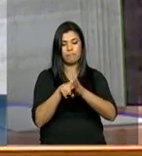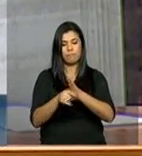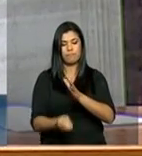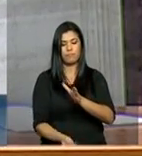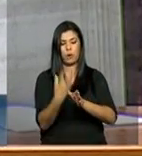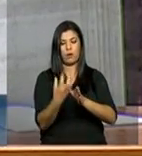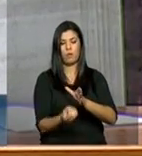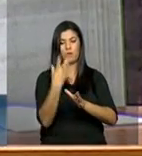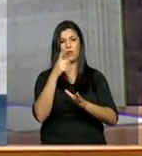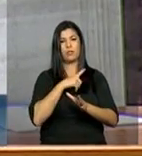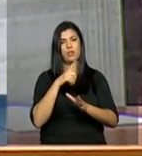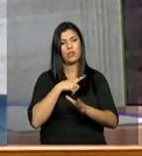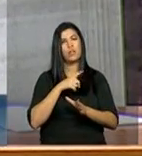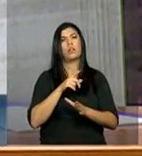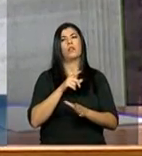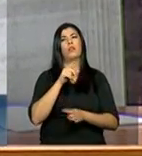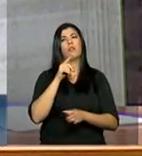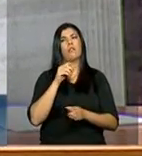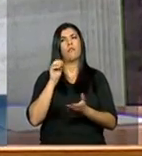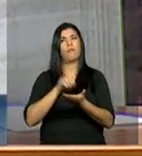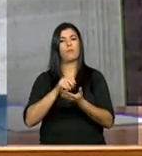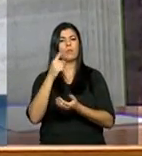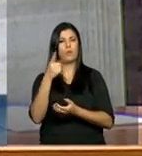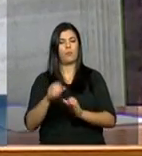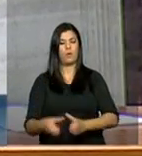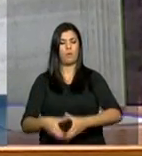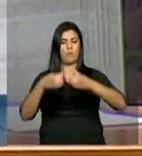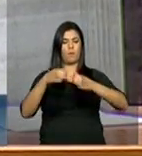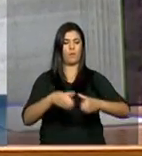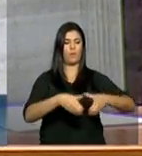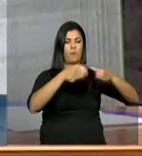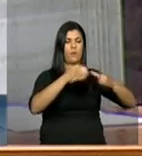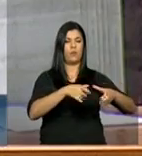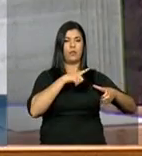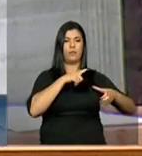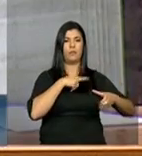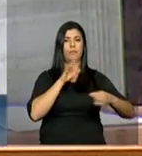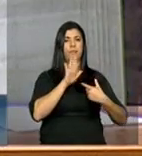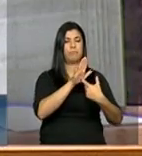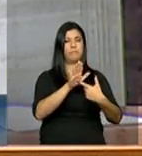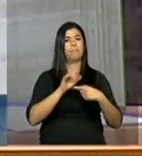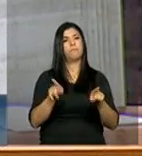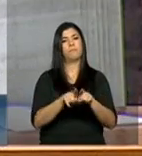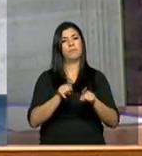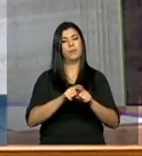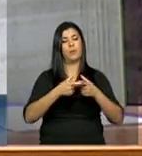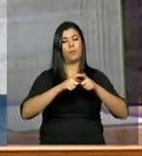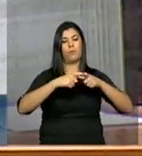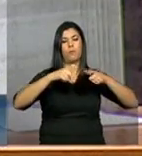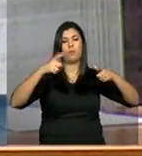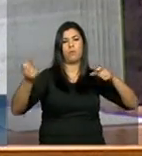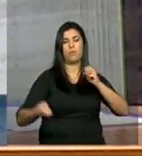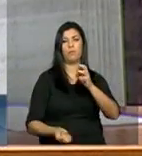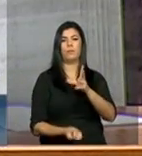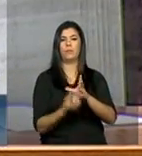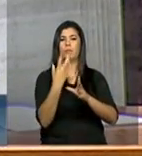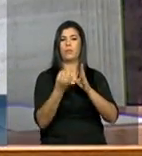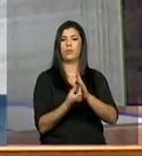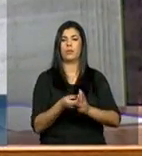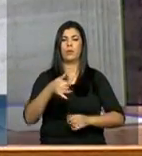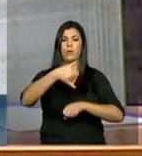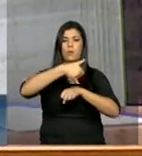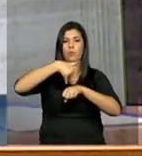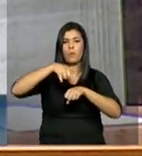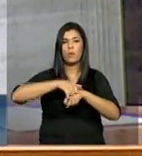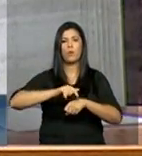entraram. Tem, acho que, uma ainda para entrar agora em dezembro, o que levou, inclusive, ao aumento da produção de óleo e